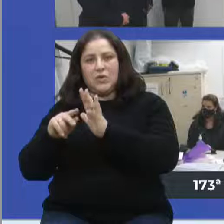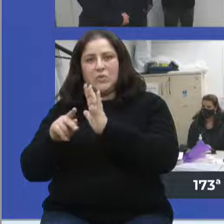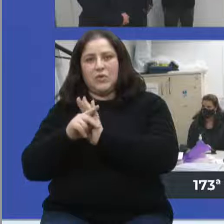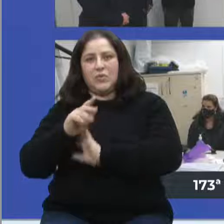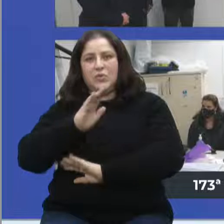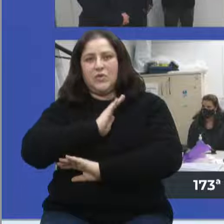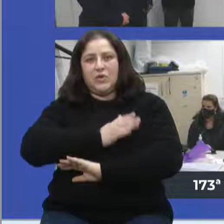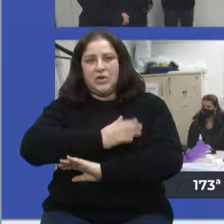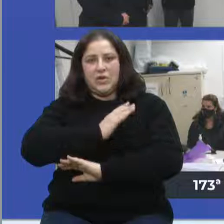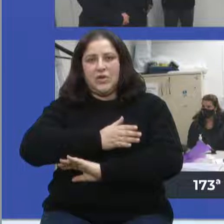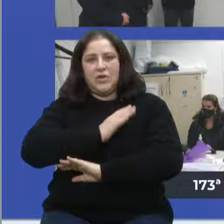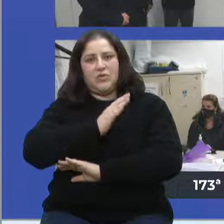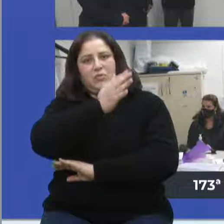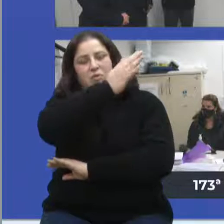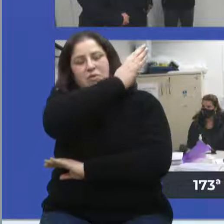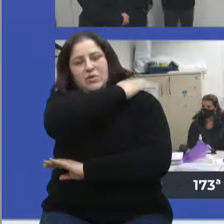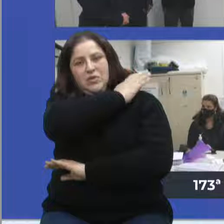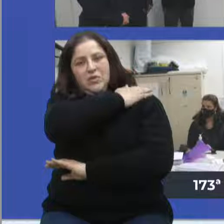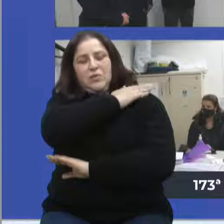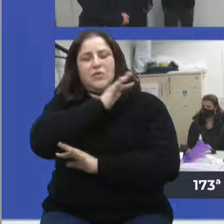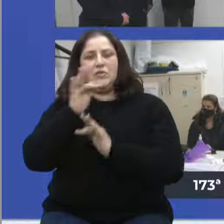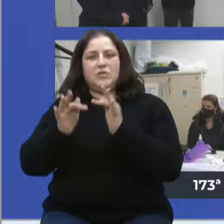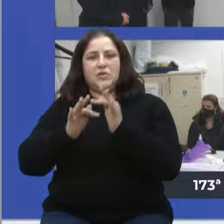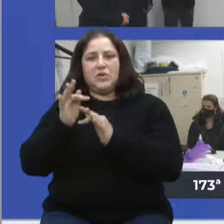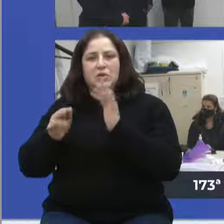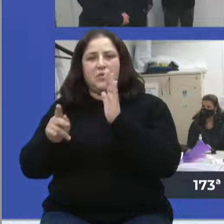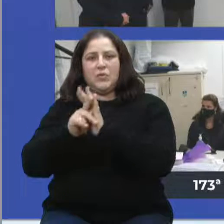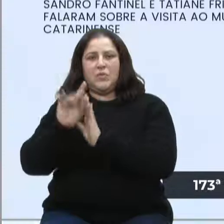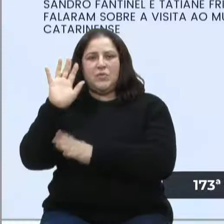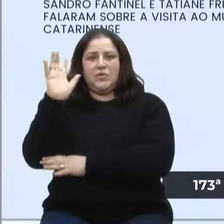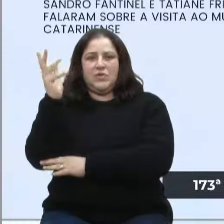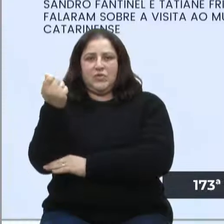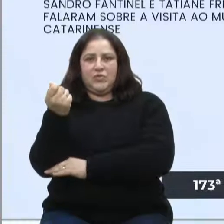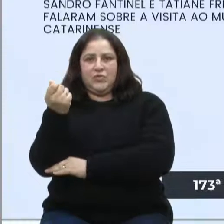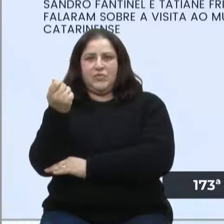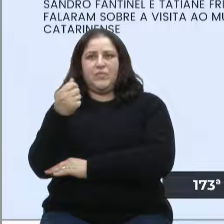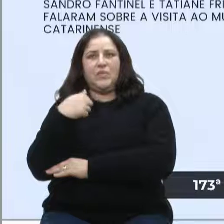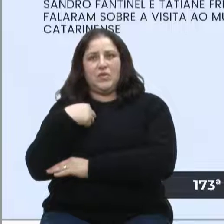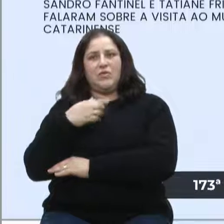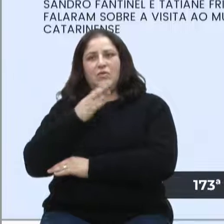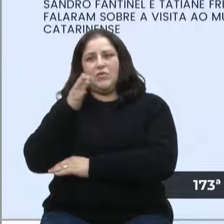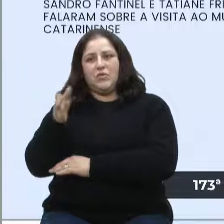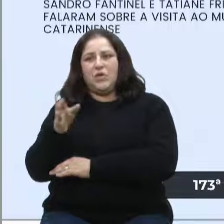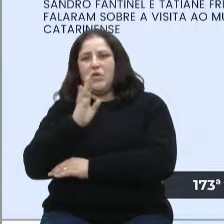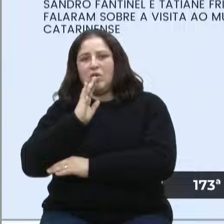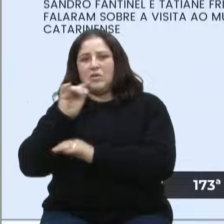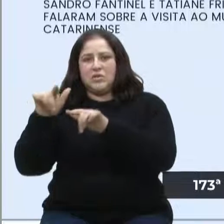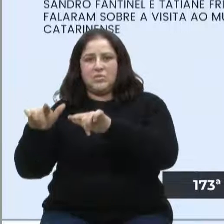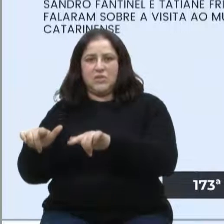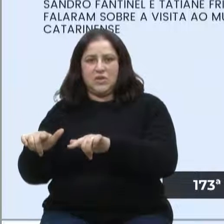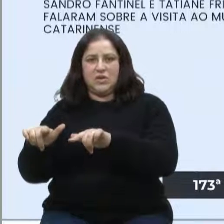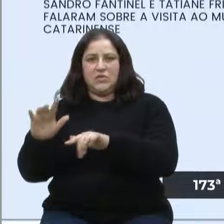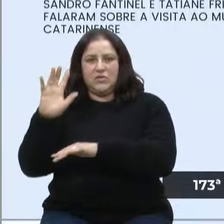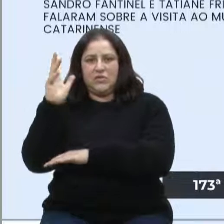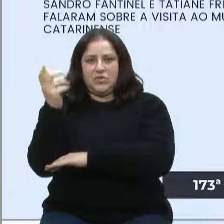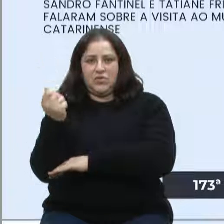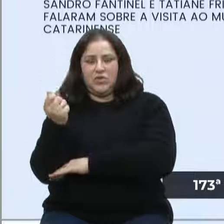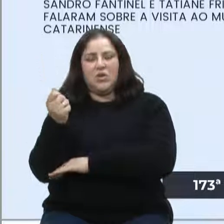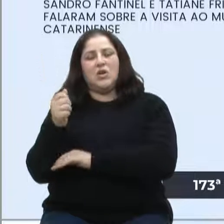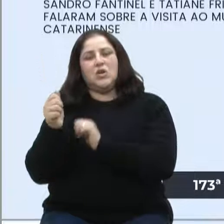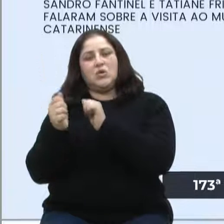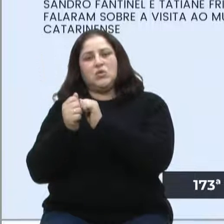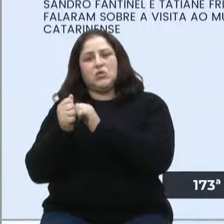cardiopneumofuncional da FSG, né? Estivemos, então, conhecendo o espaço deles e, após isso, então, junto com os